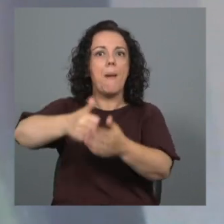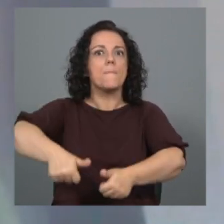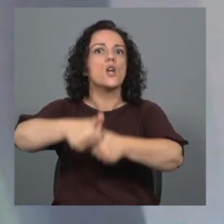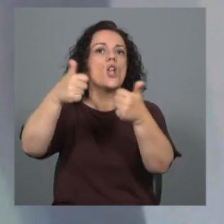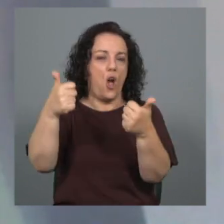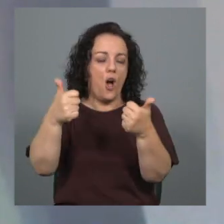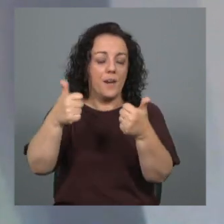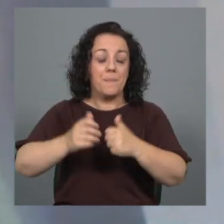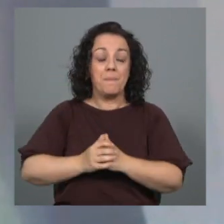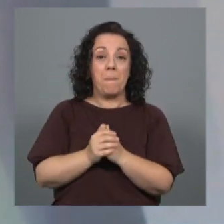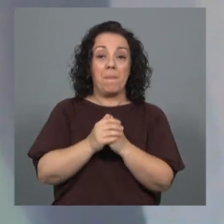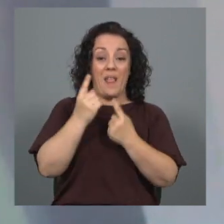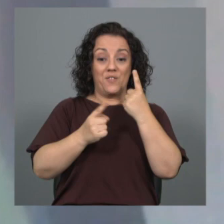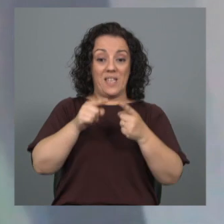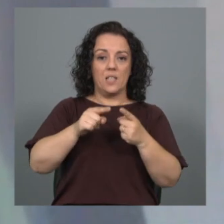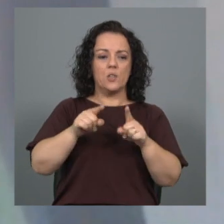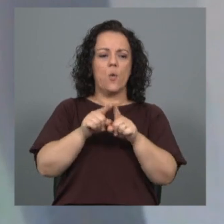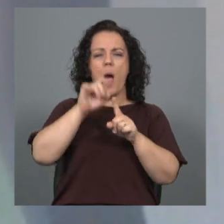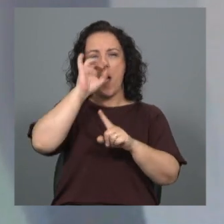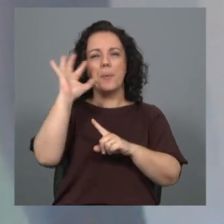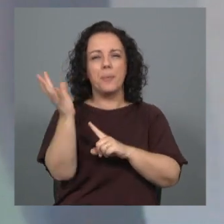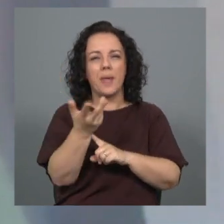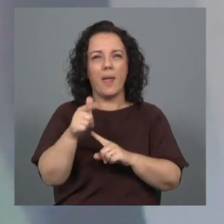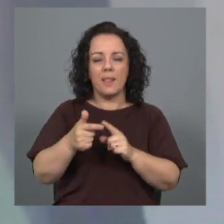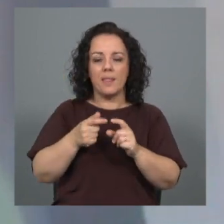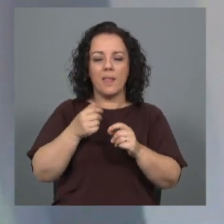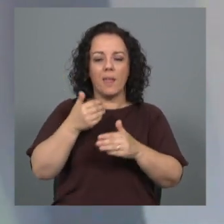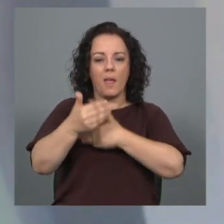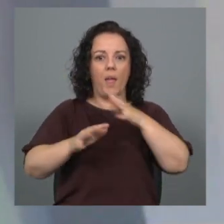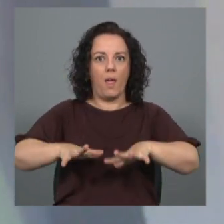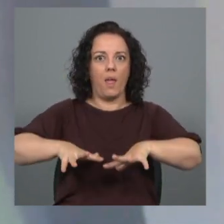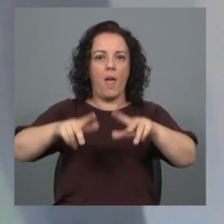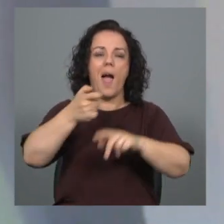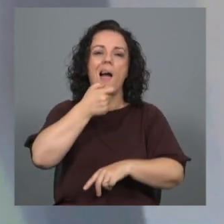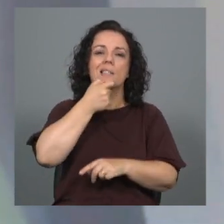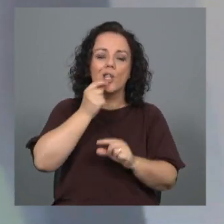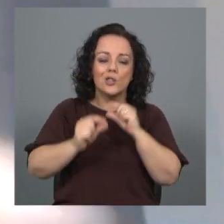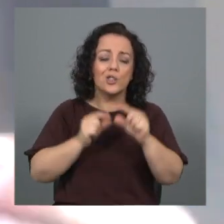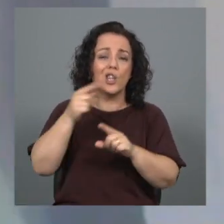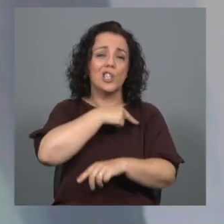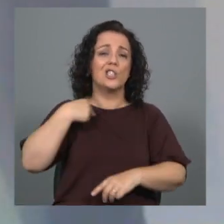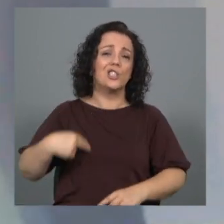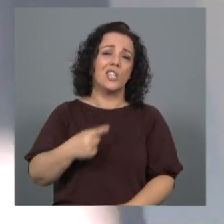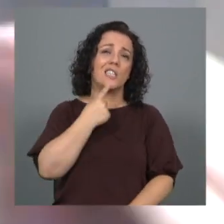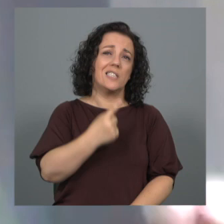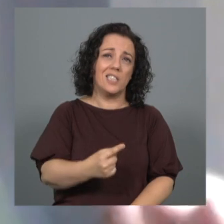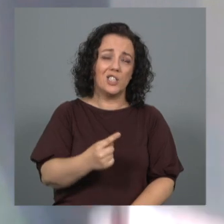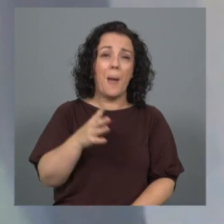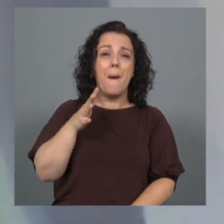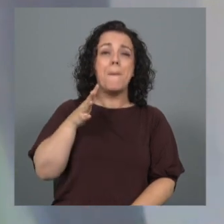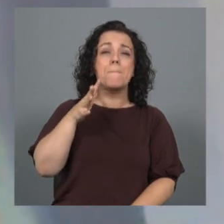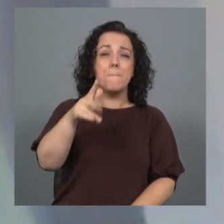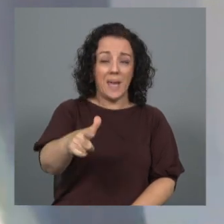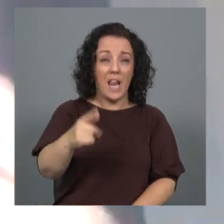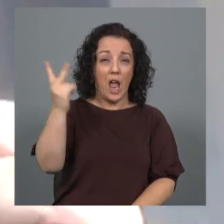vezes toda esta progressão ambiental tem que ser assim de pequenos passos. Como os chineses costumam dizer, uma caminhada de 1000 km começa com o primeiro